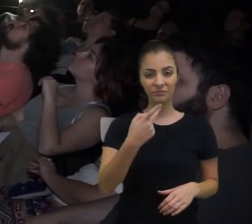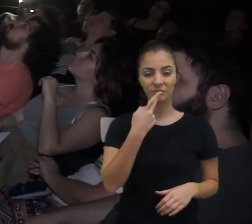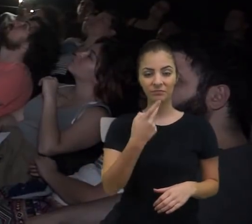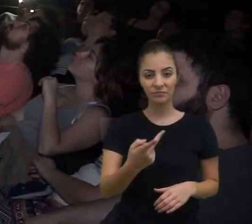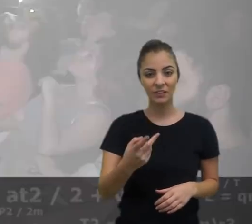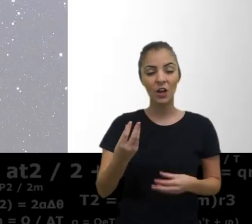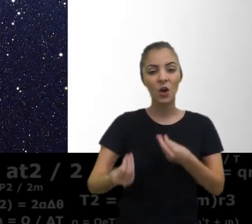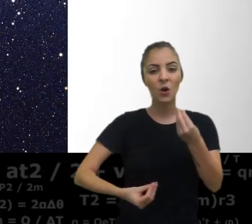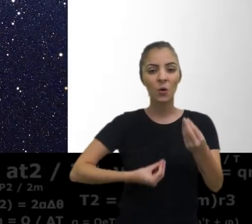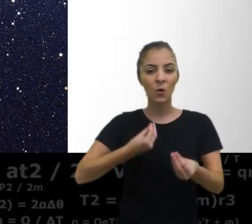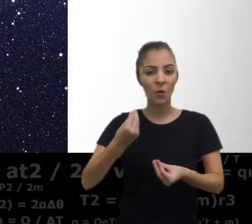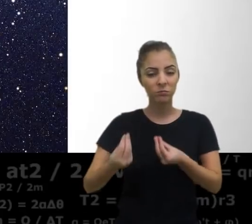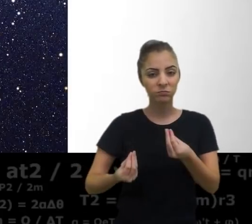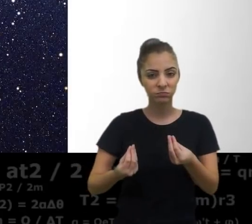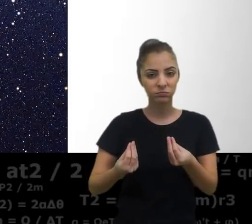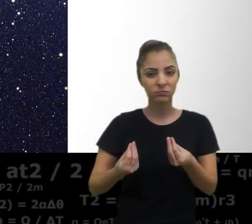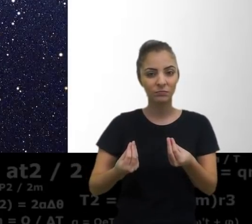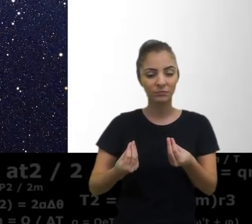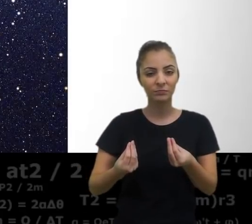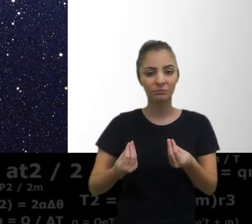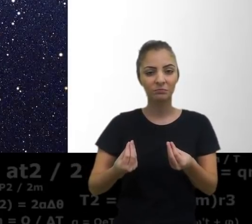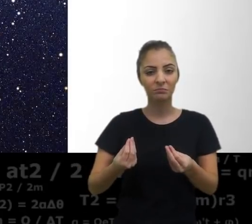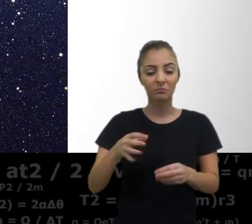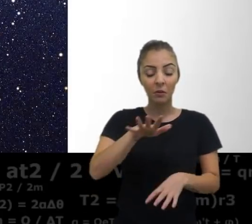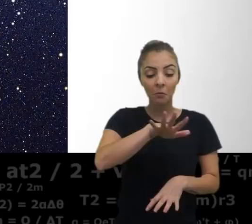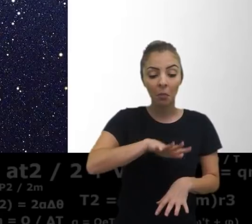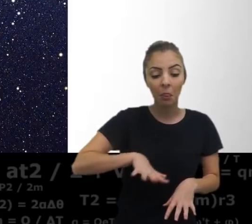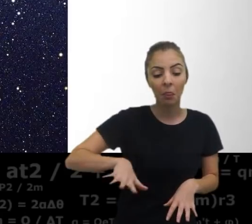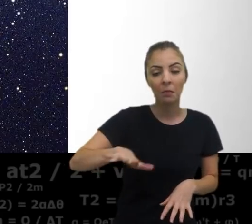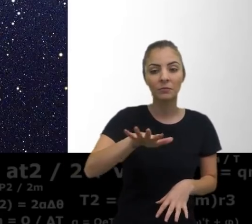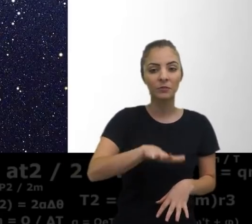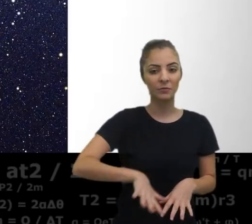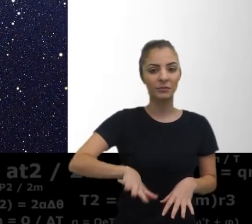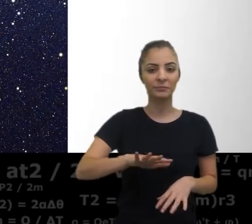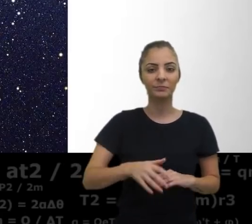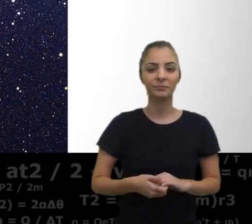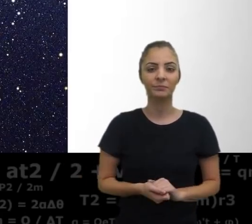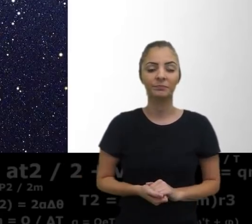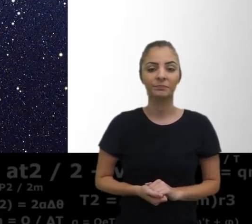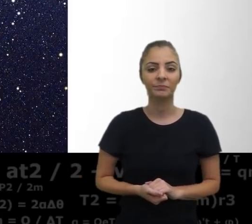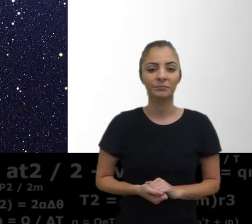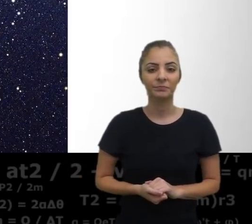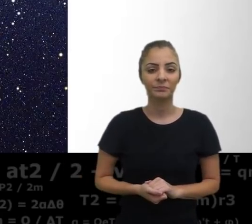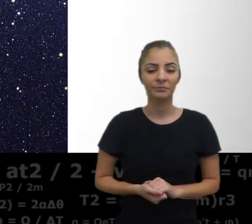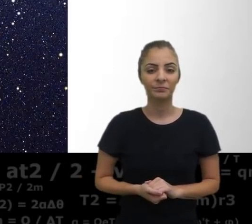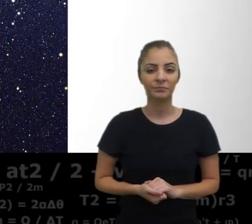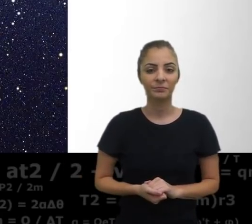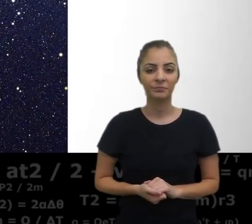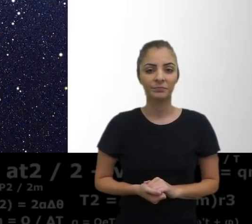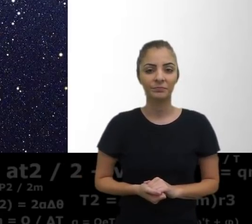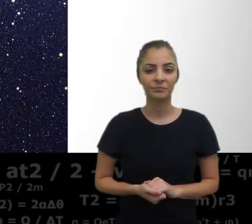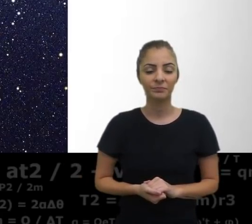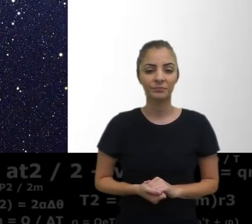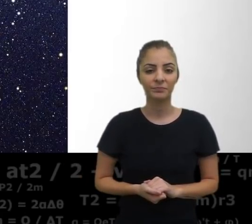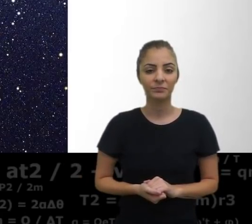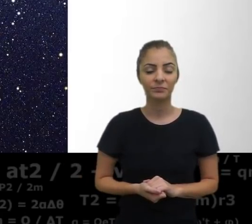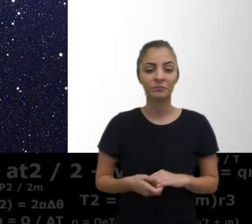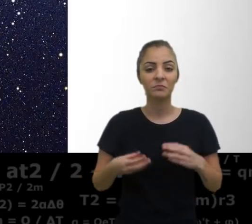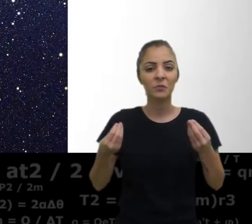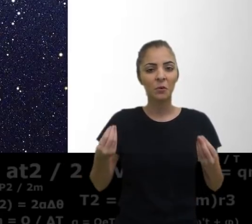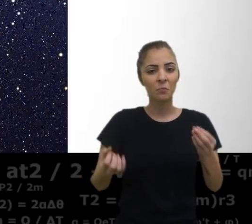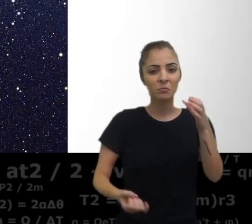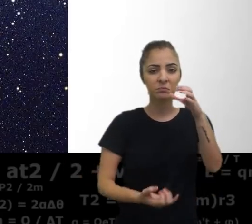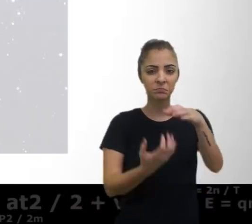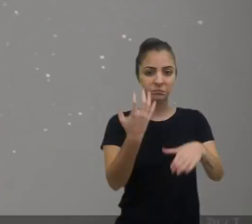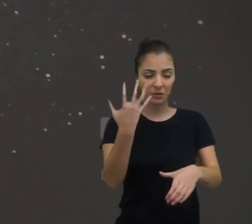universo. Então, aí vem a pergunta, como se forma um buraco negro? Essa imagem é uma concepção artística de como a